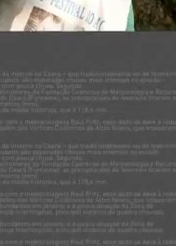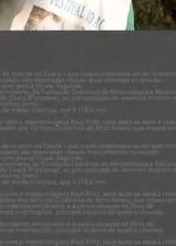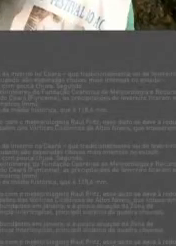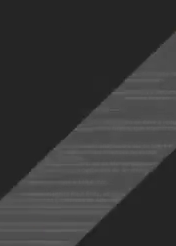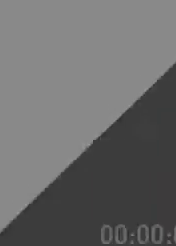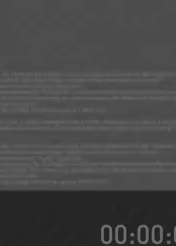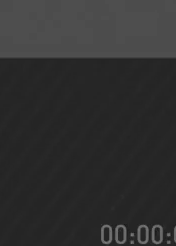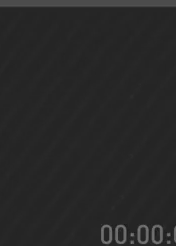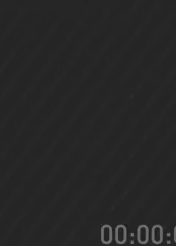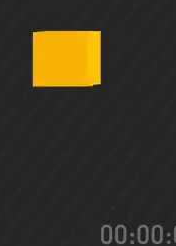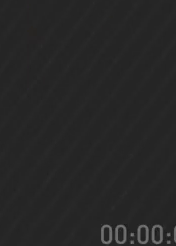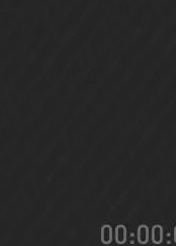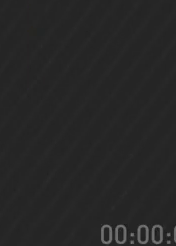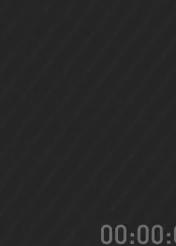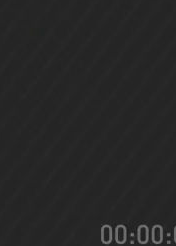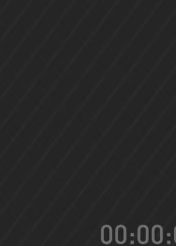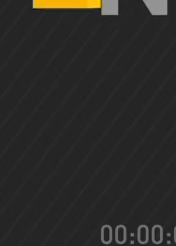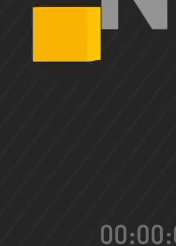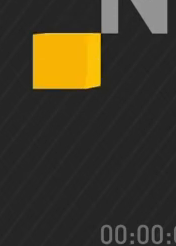ae